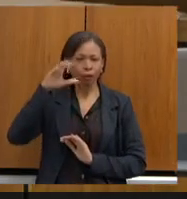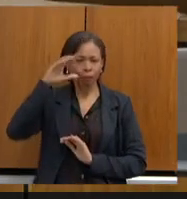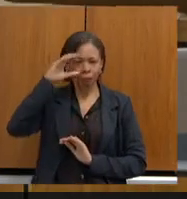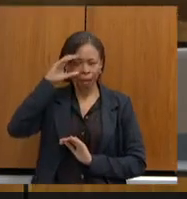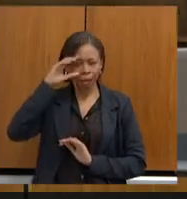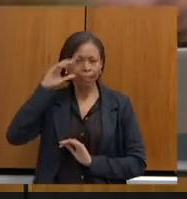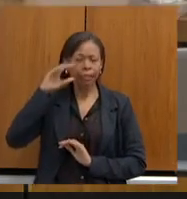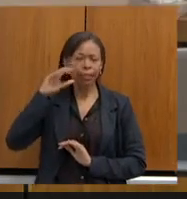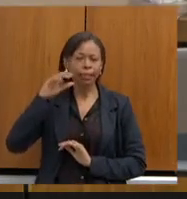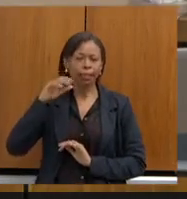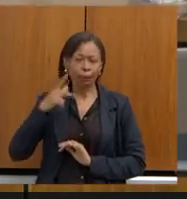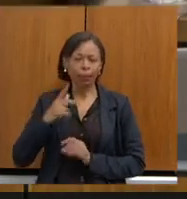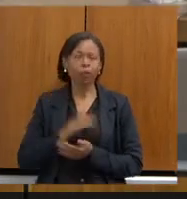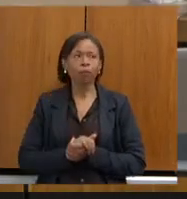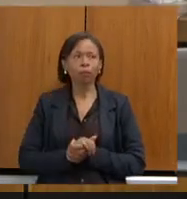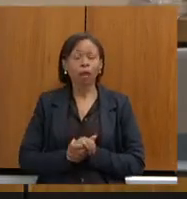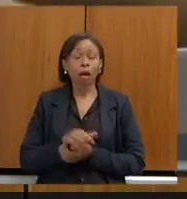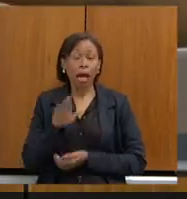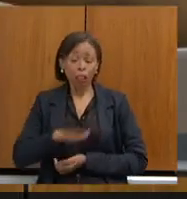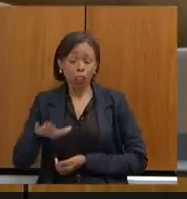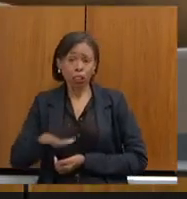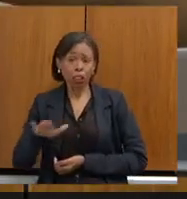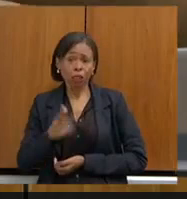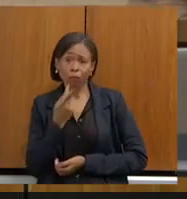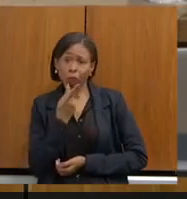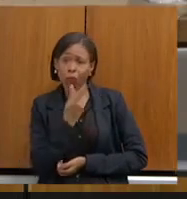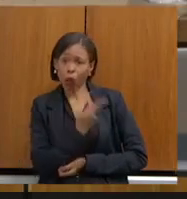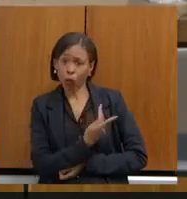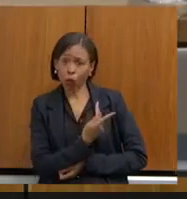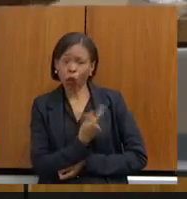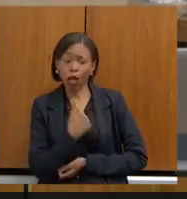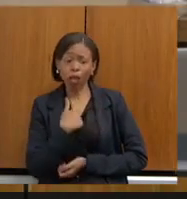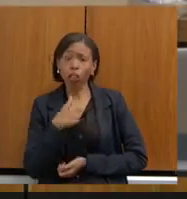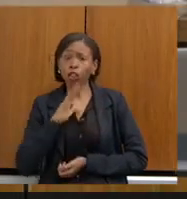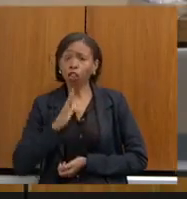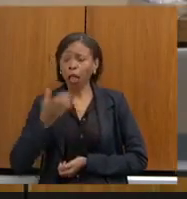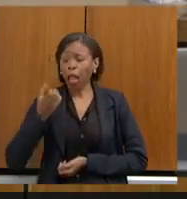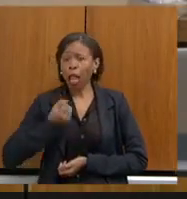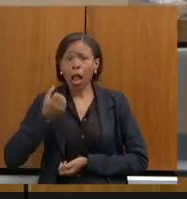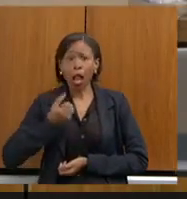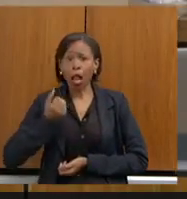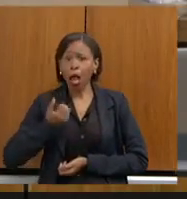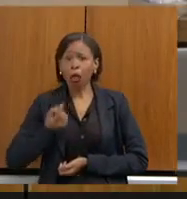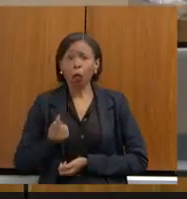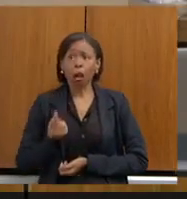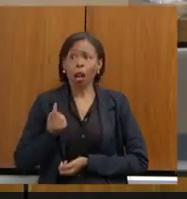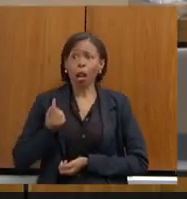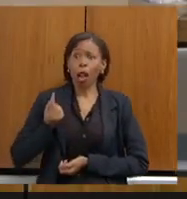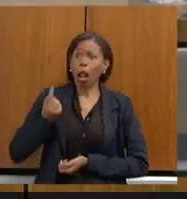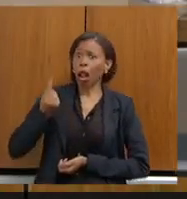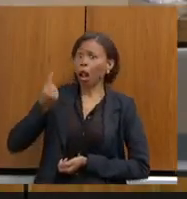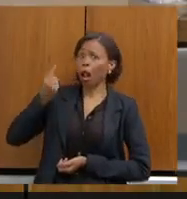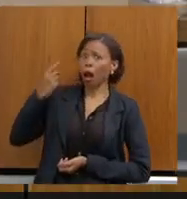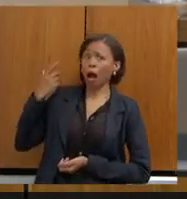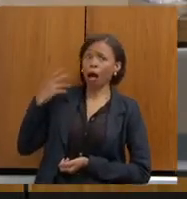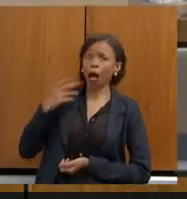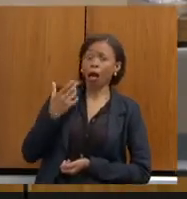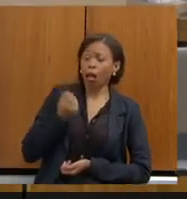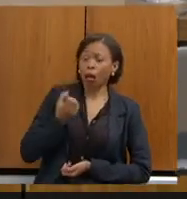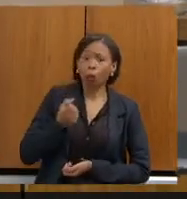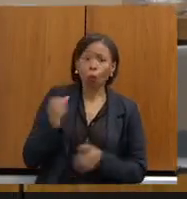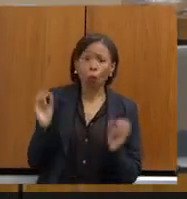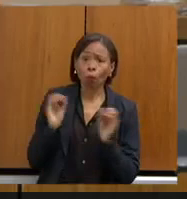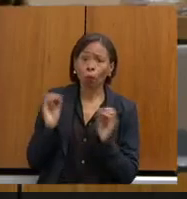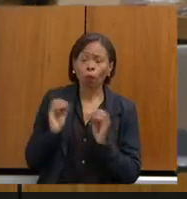beber leite desde o Natal isso já era da segunda quinzena de janeiro o cabo olhou É isso que eu tô falando se o